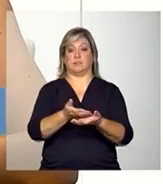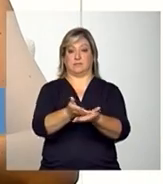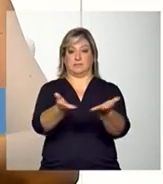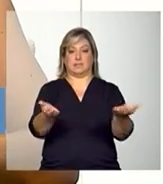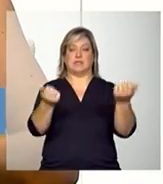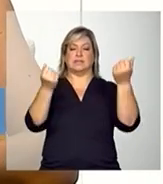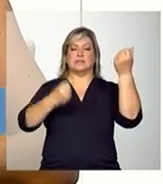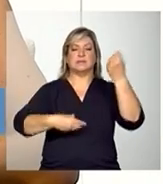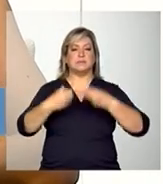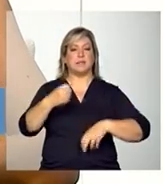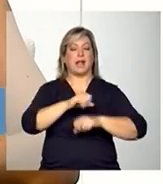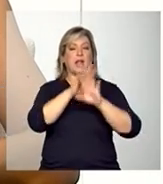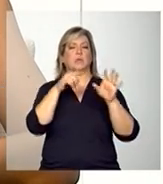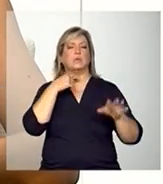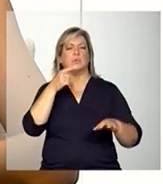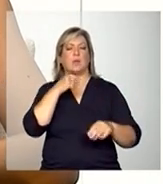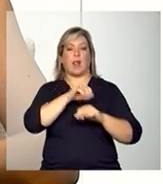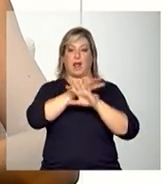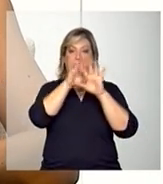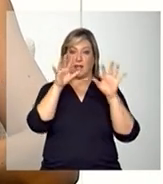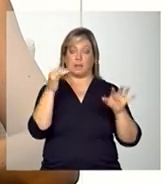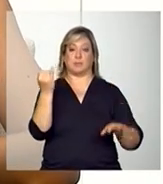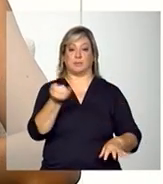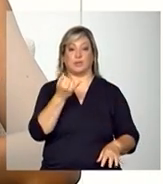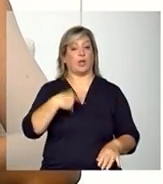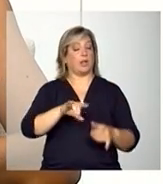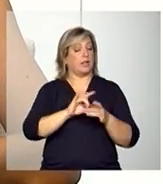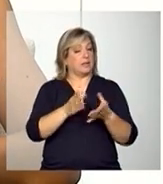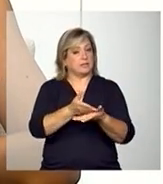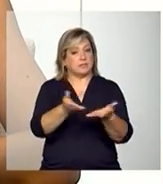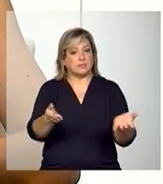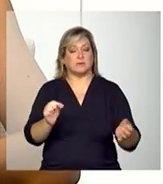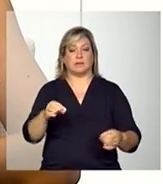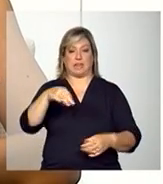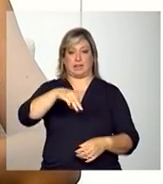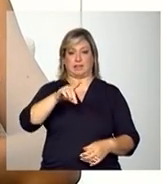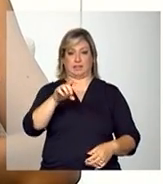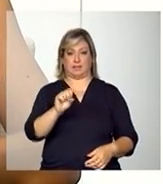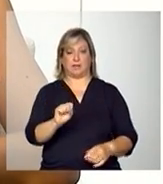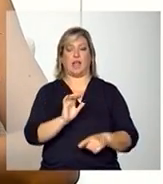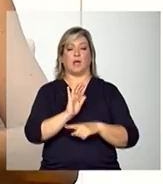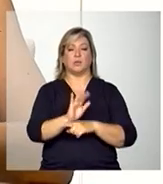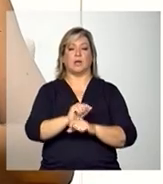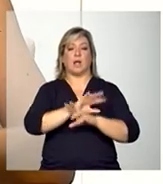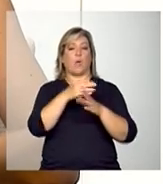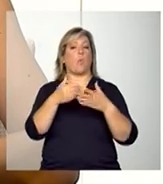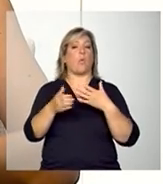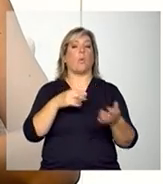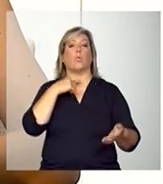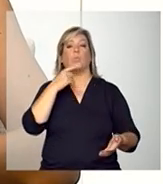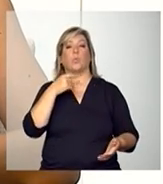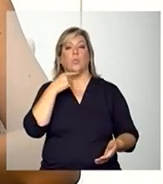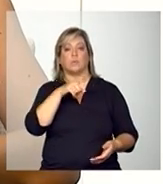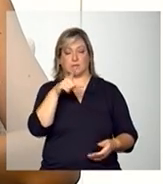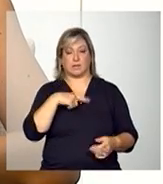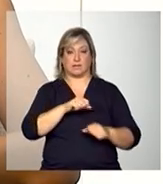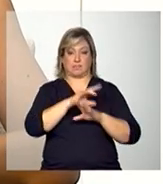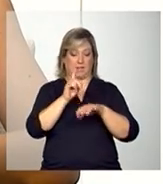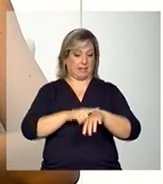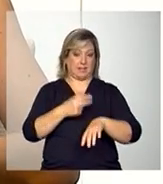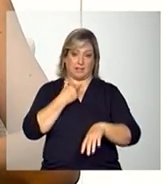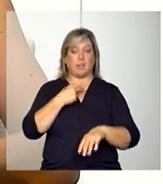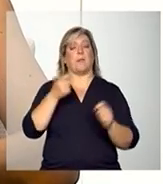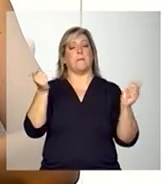explicar e tirar todas as dúvidas nós estamos à disposição no ministério para esclarecer qualquer outra dúvida que não tenha dado tempo da gente responder